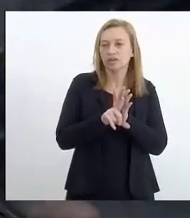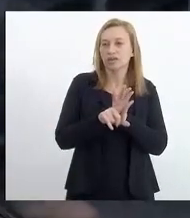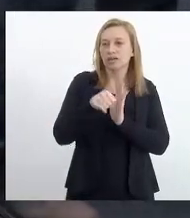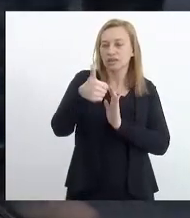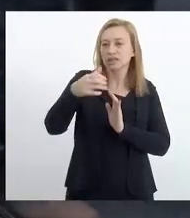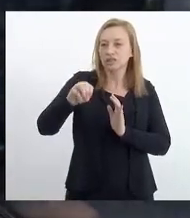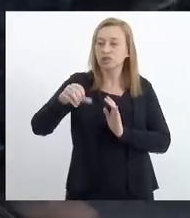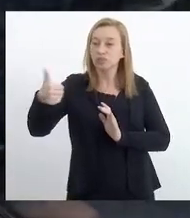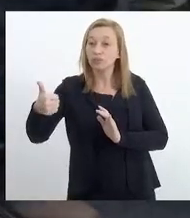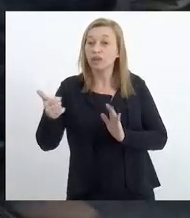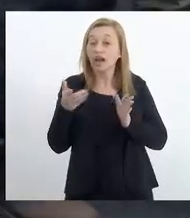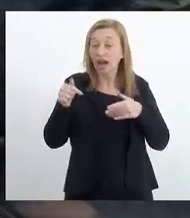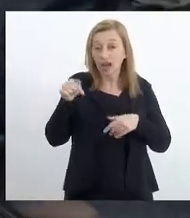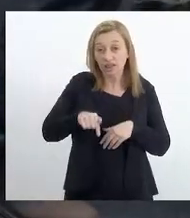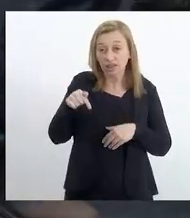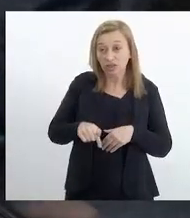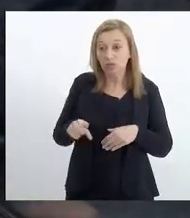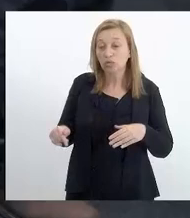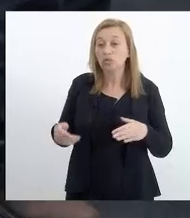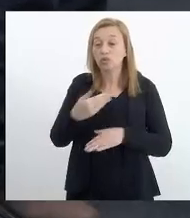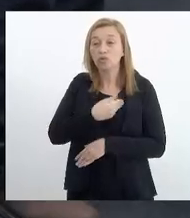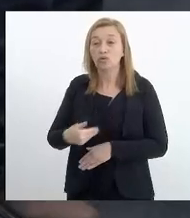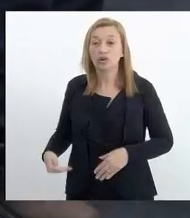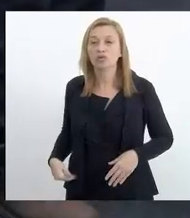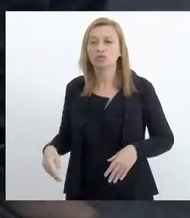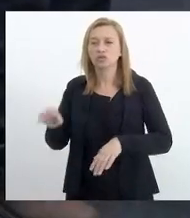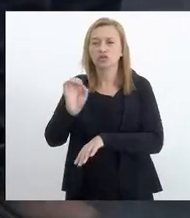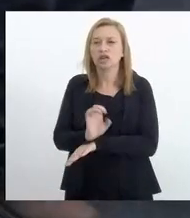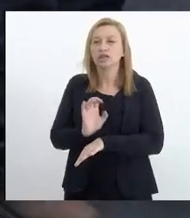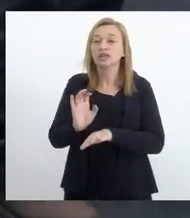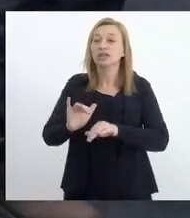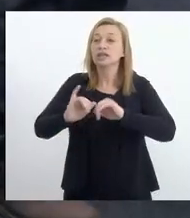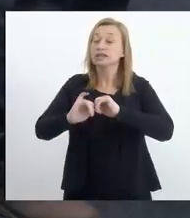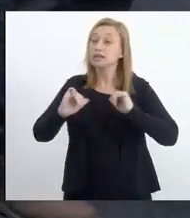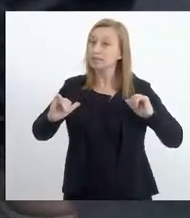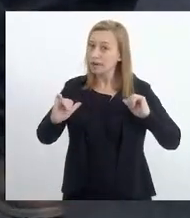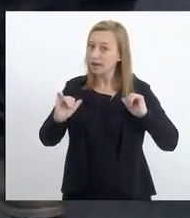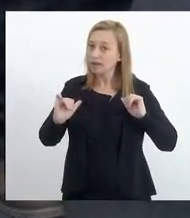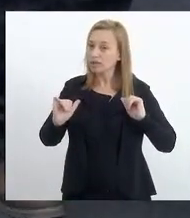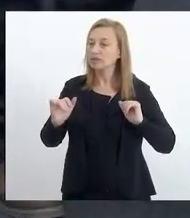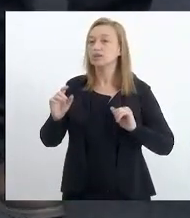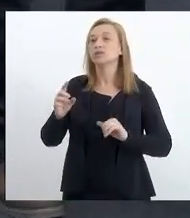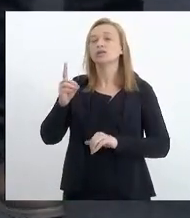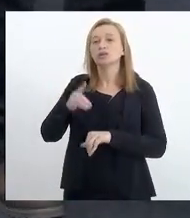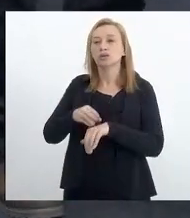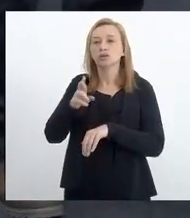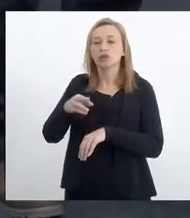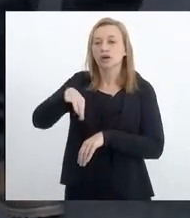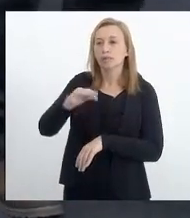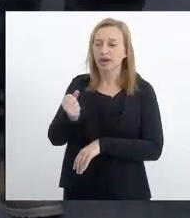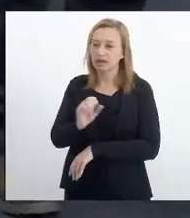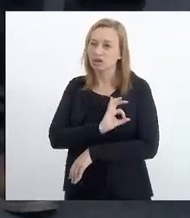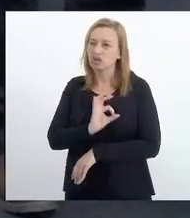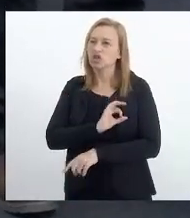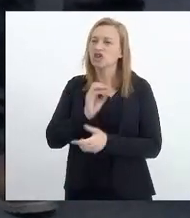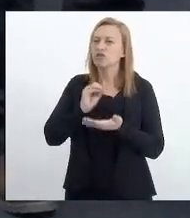Estado está diferenciando isso, doutora Marta Rocha. Mas eu acho que é uma falta de repente, de diálogo.